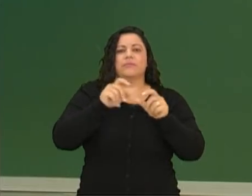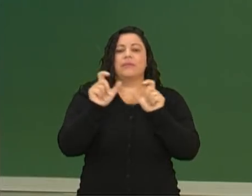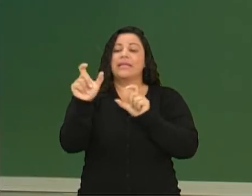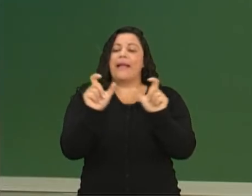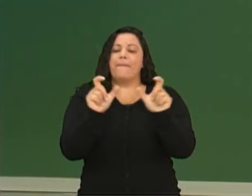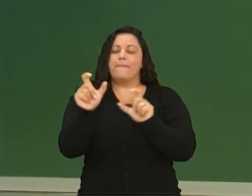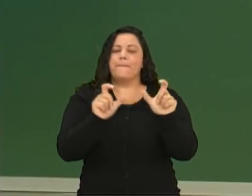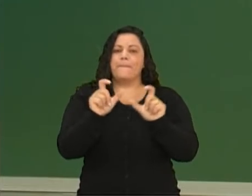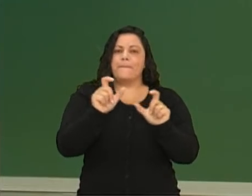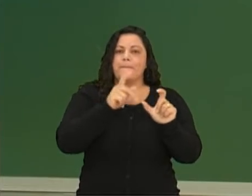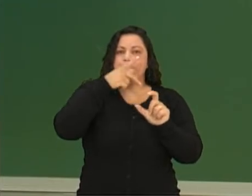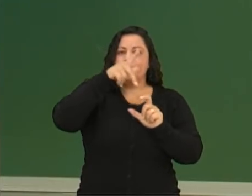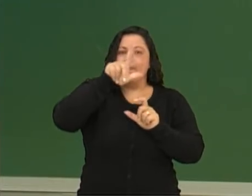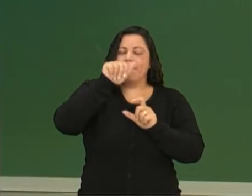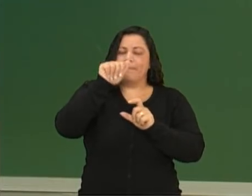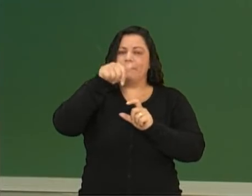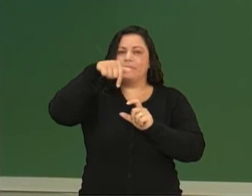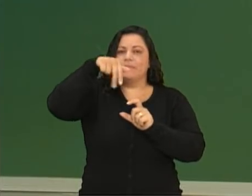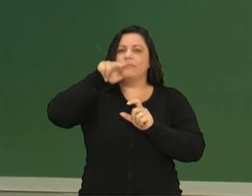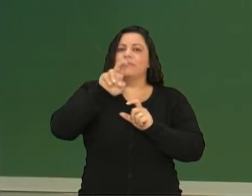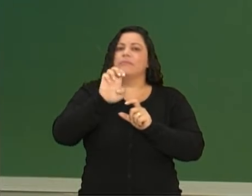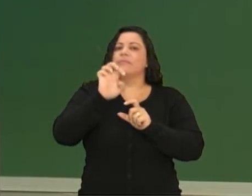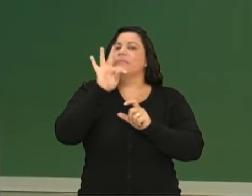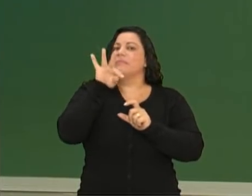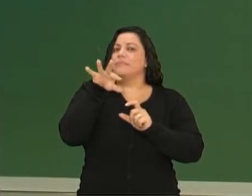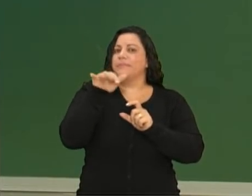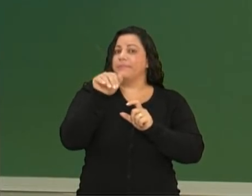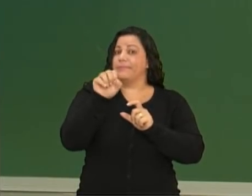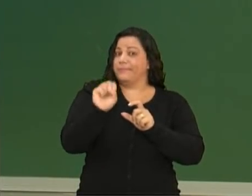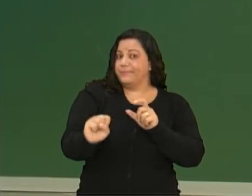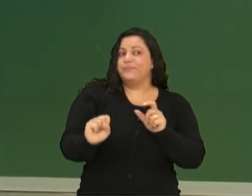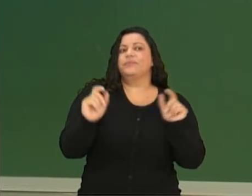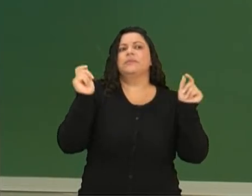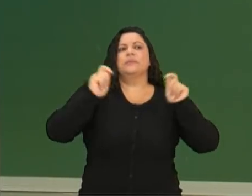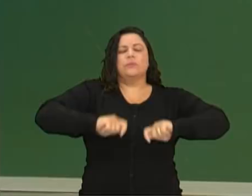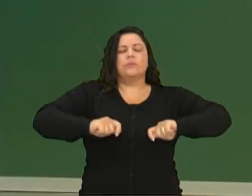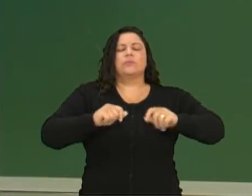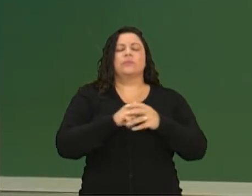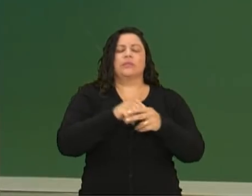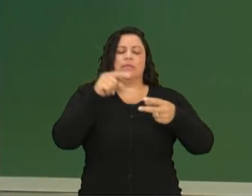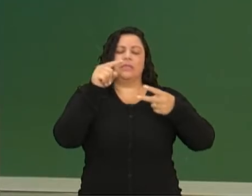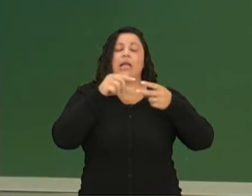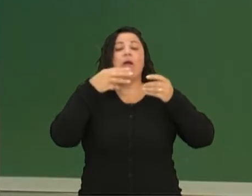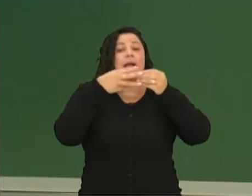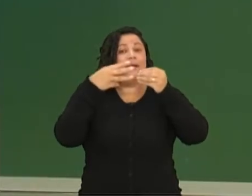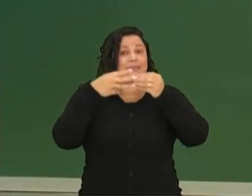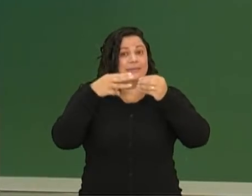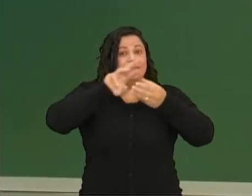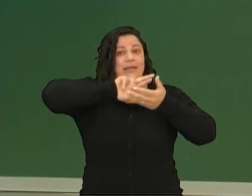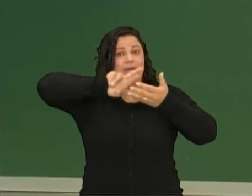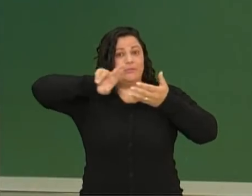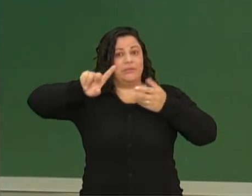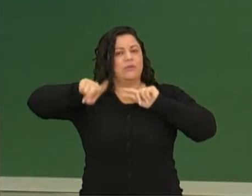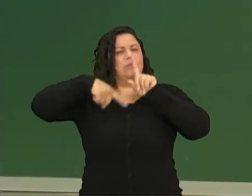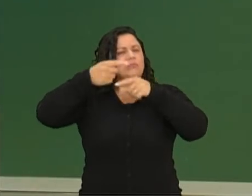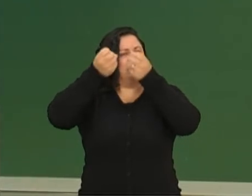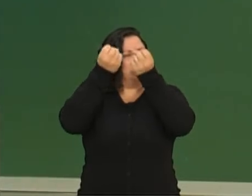às células, são as hemácias e são os leucócitos. Nós já vamos falar deles.